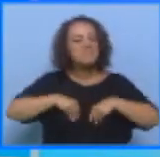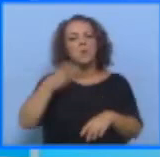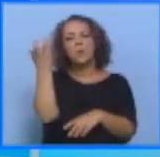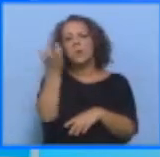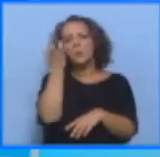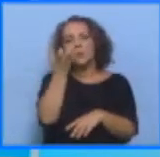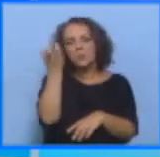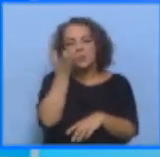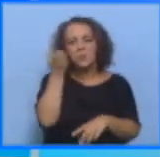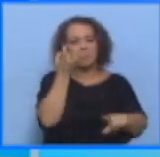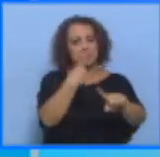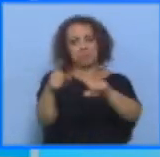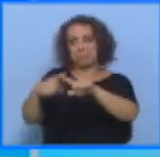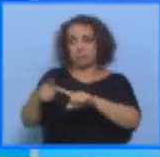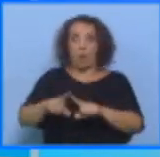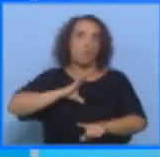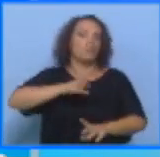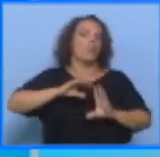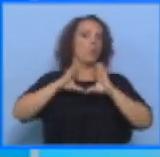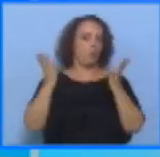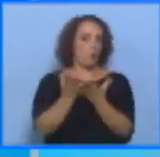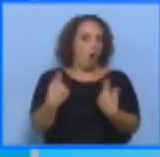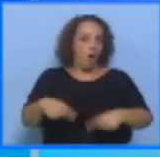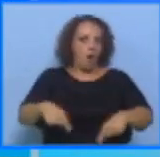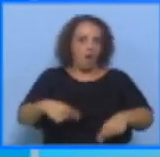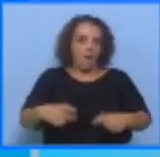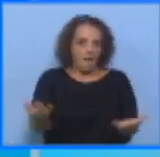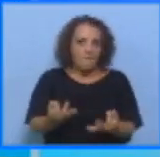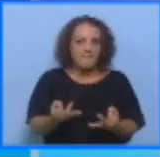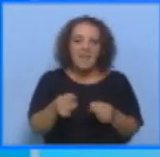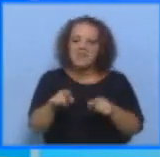e regional da ordem, que é mundial, de facto, aí